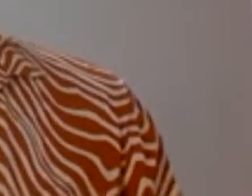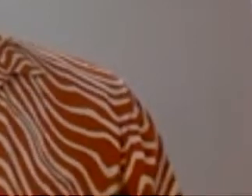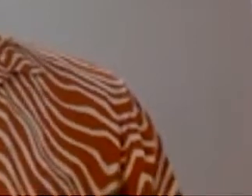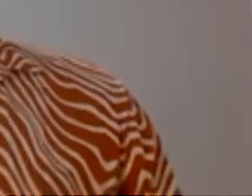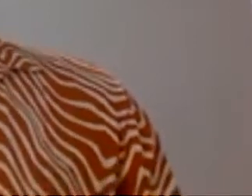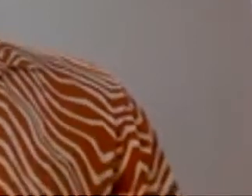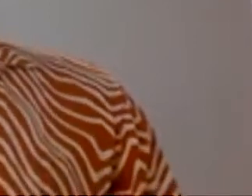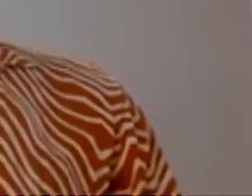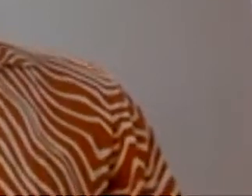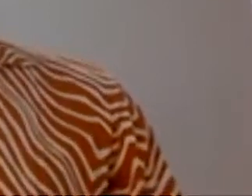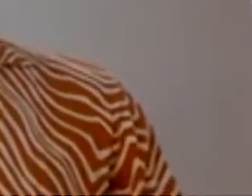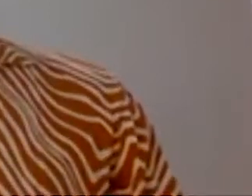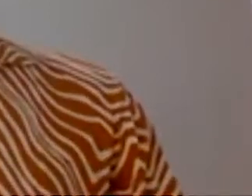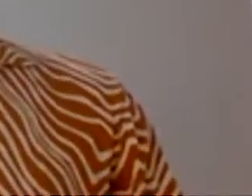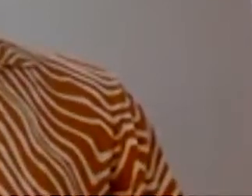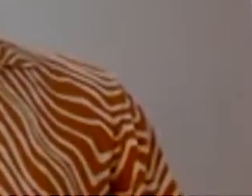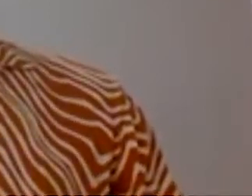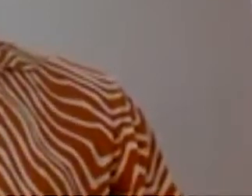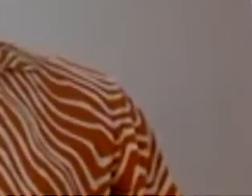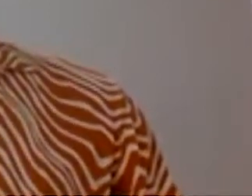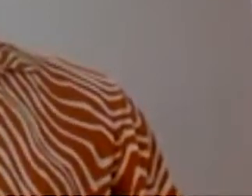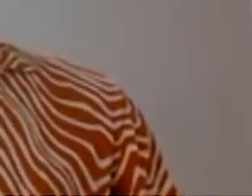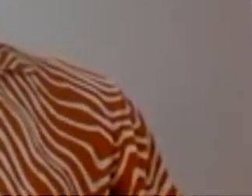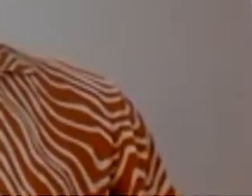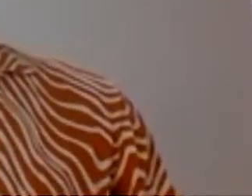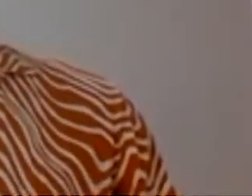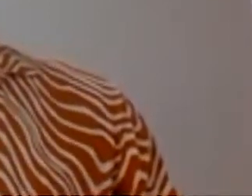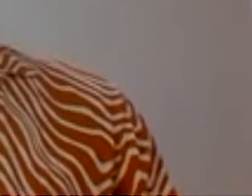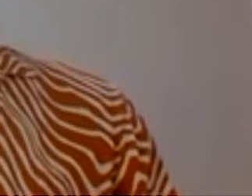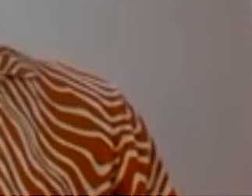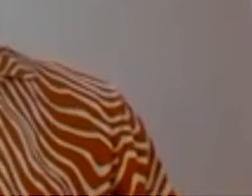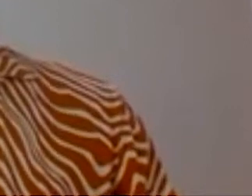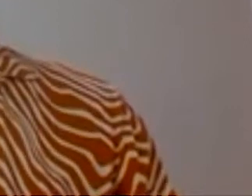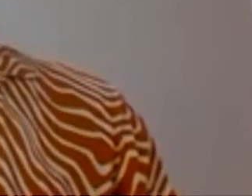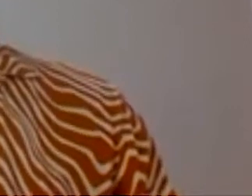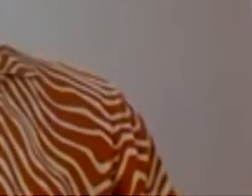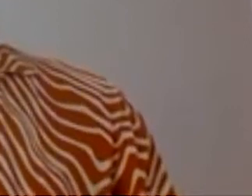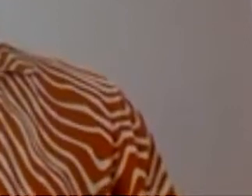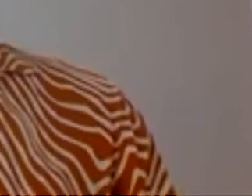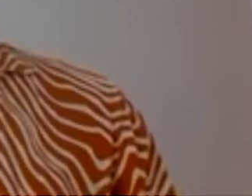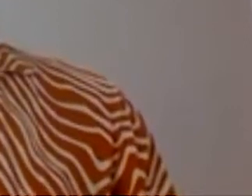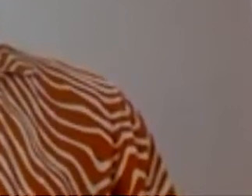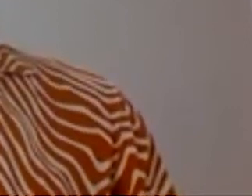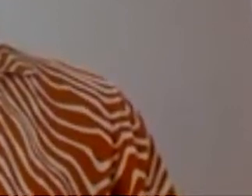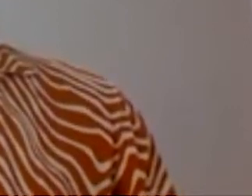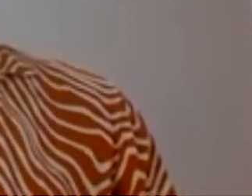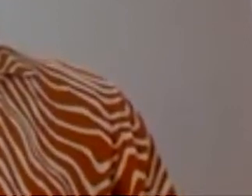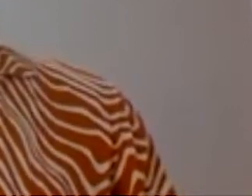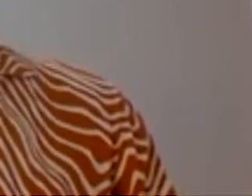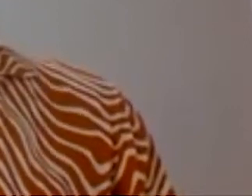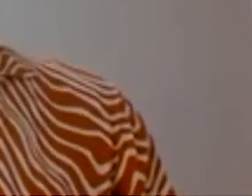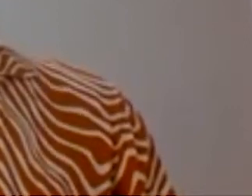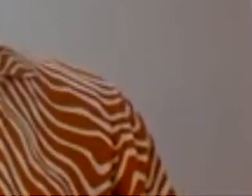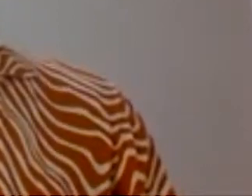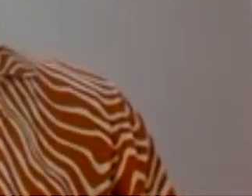ciclo Conversas. Eu sou o Vitor Constantino e, antes de iniciar, vou fazer minha descrição como maneira de acessibilizar